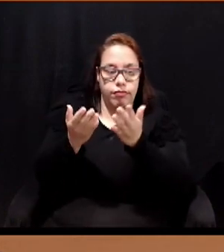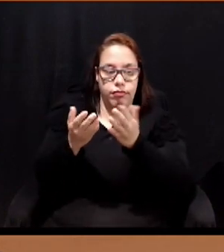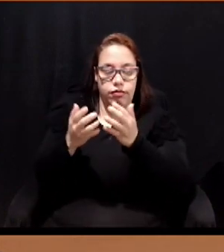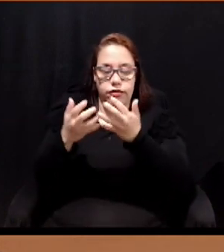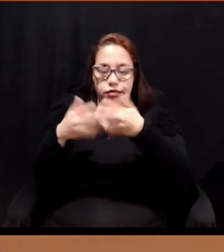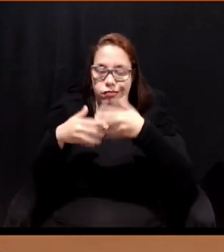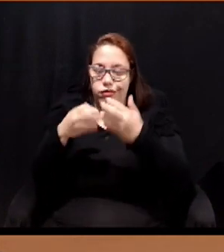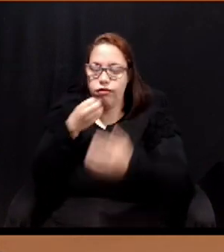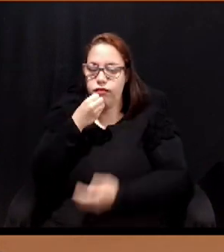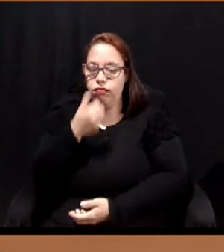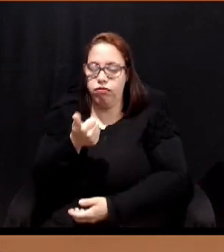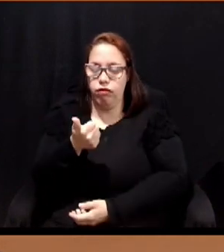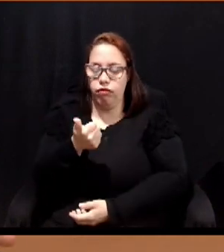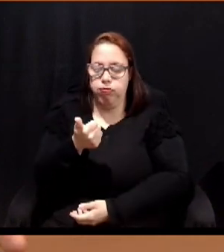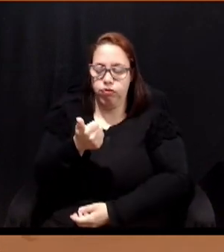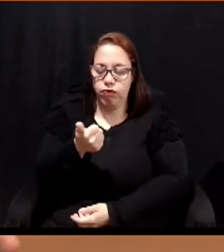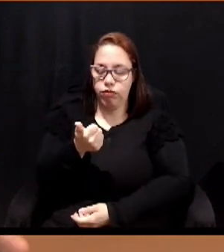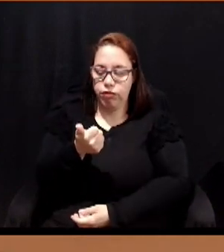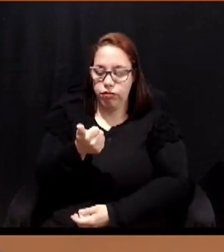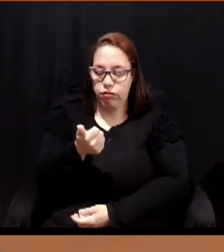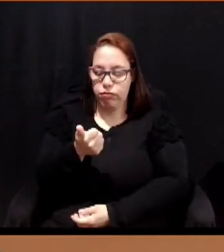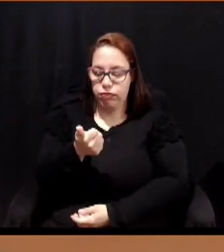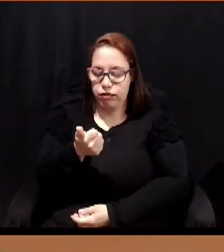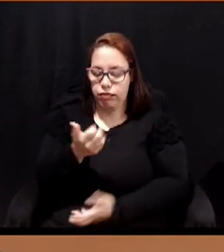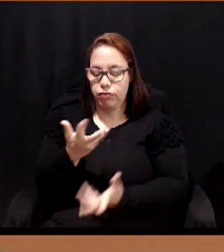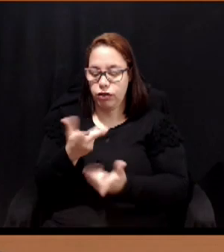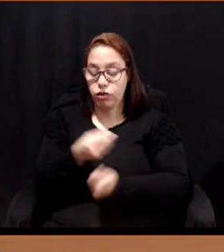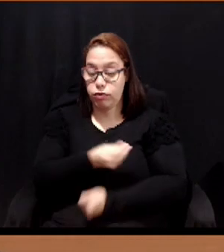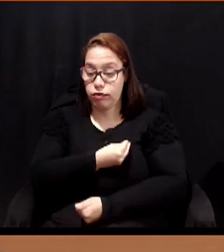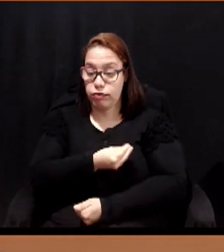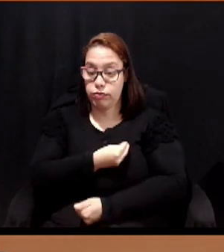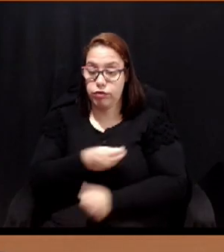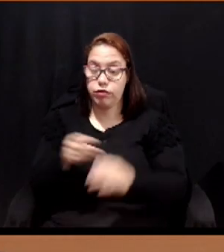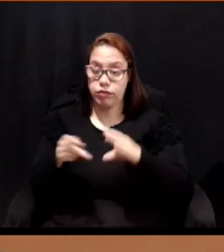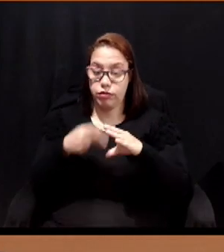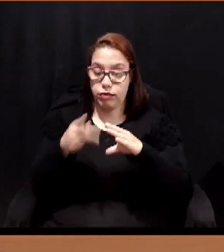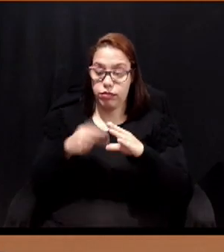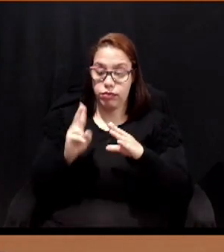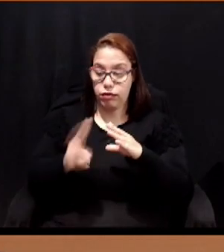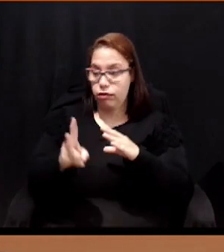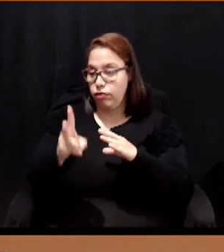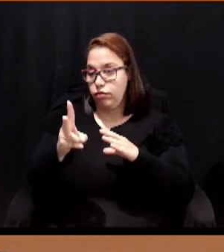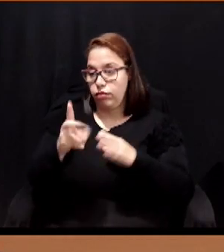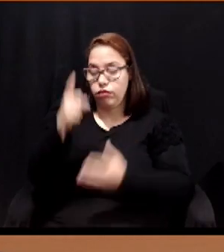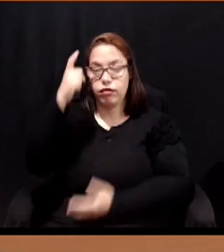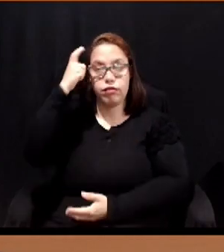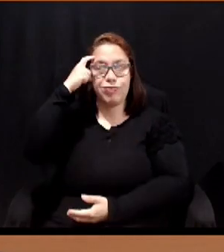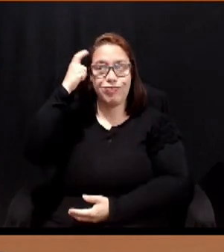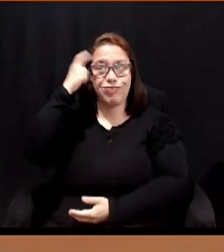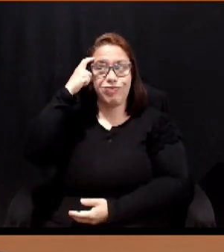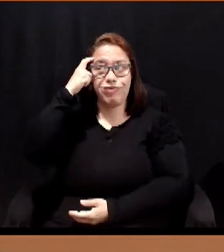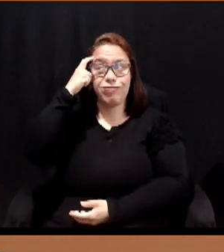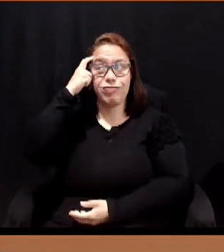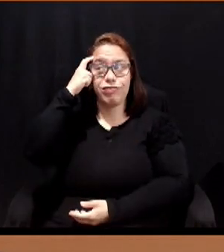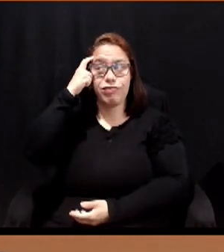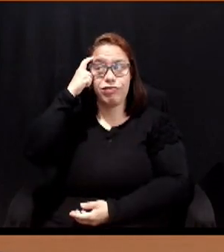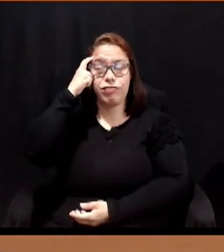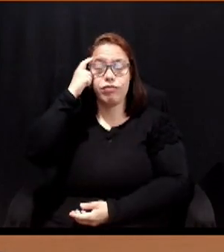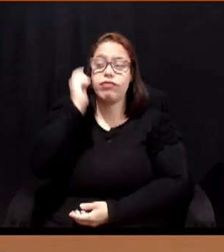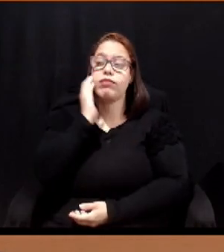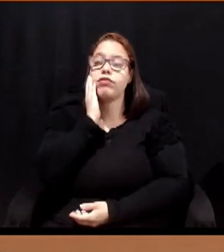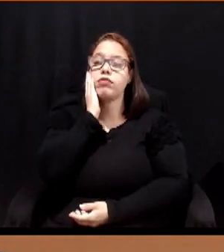positivos na qualidade de vida. A Câmara sempre pensa nisso, né? E a